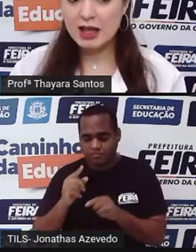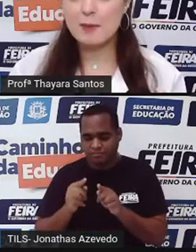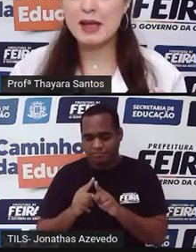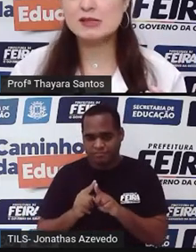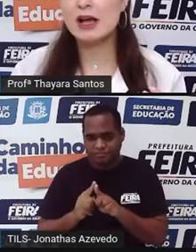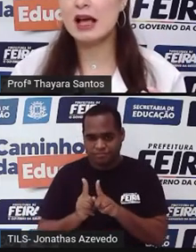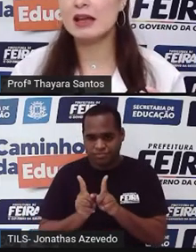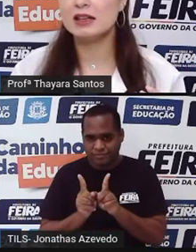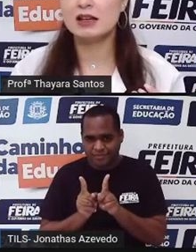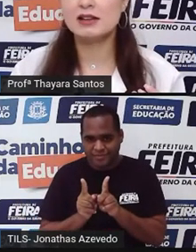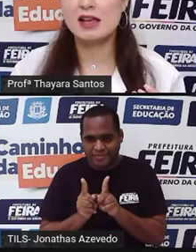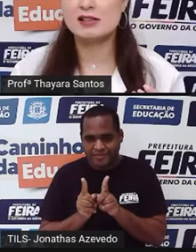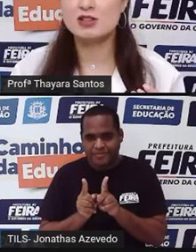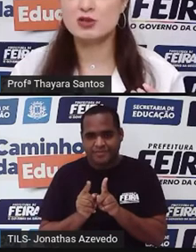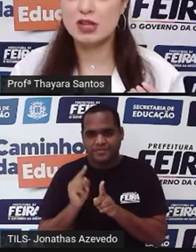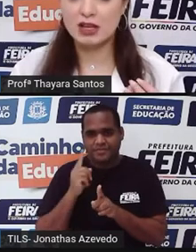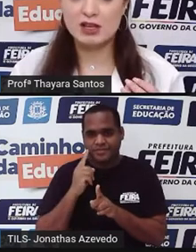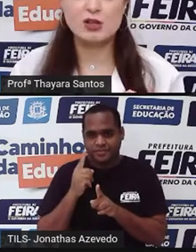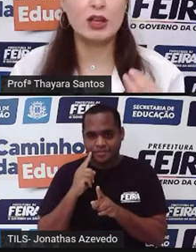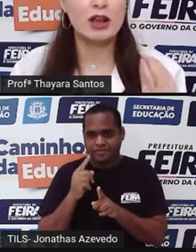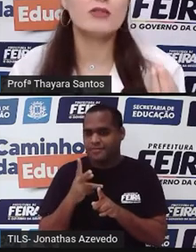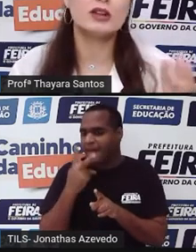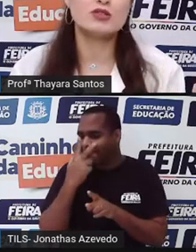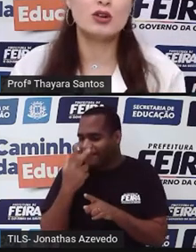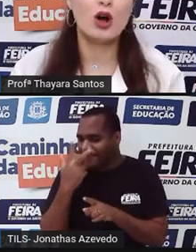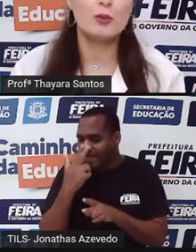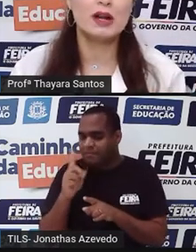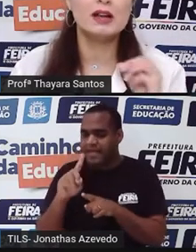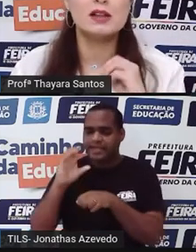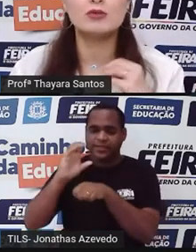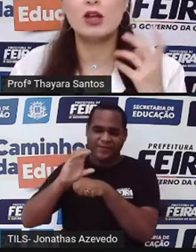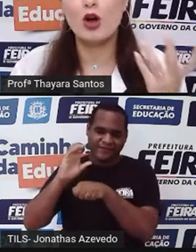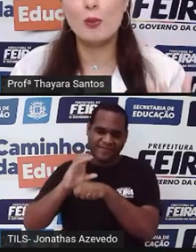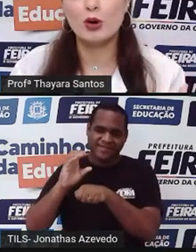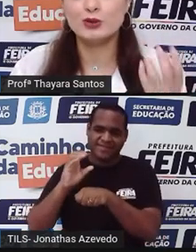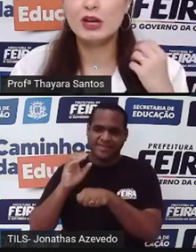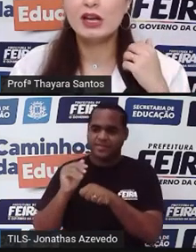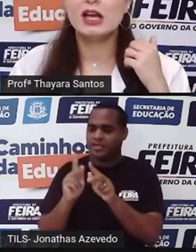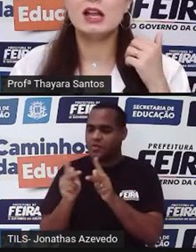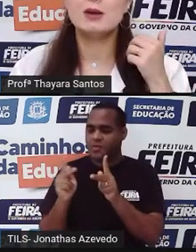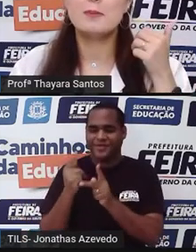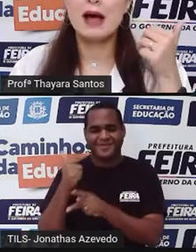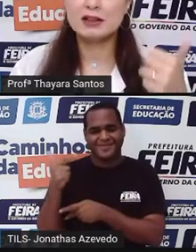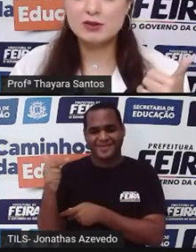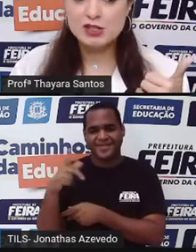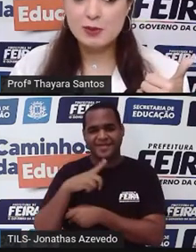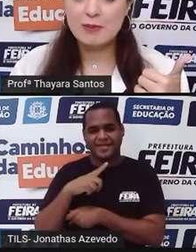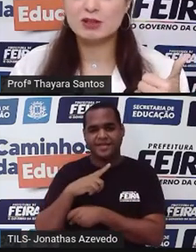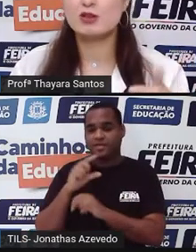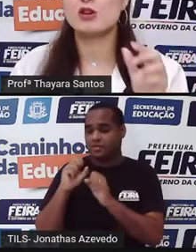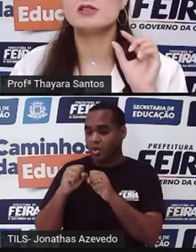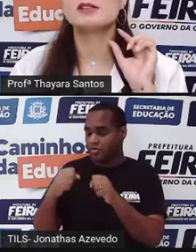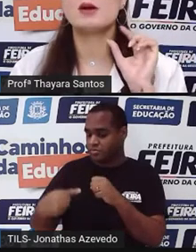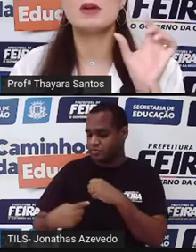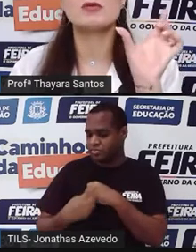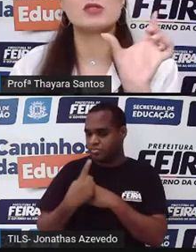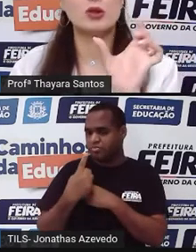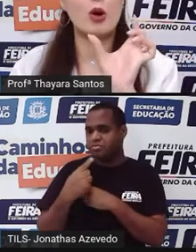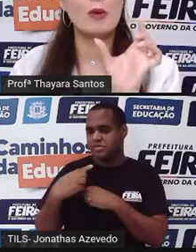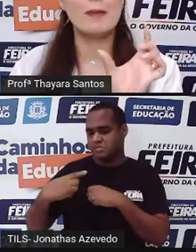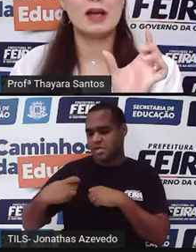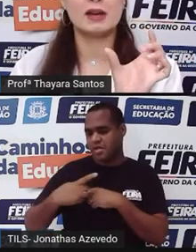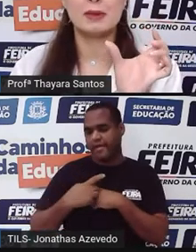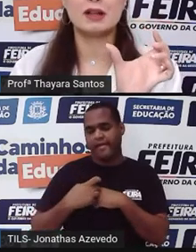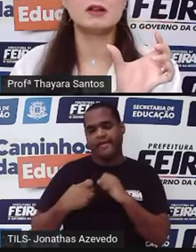ele tem a mesma carinha decidiu daqui só que ele é feito de cobre ele não tem hormônio ele mata os espermatozóides e